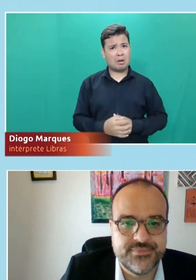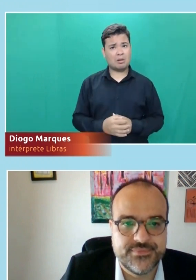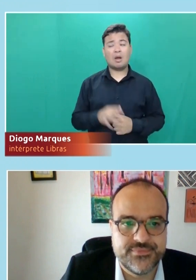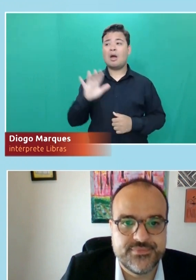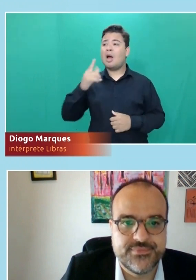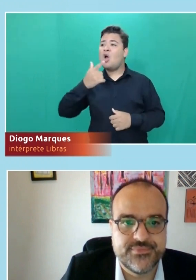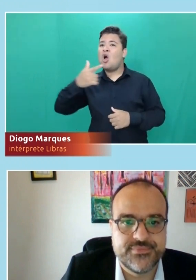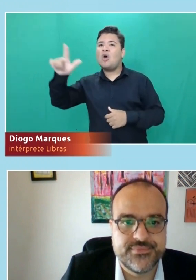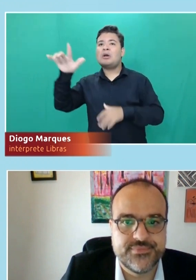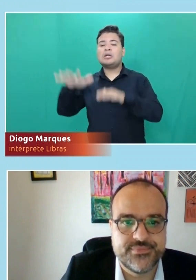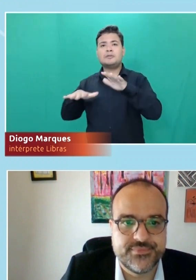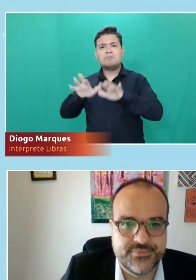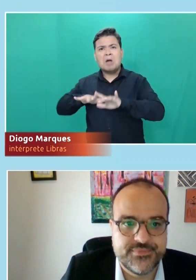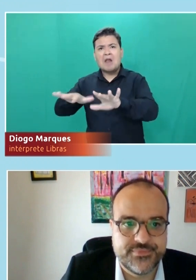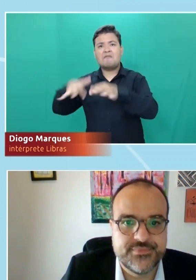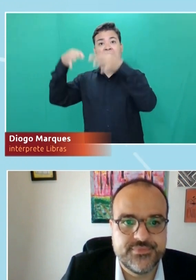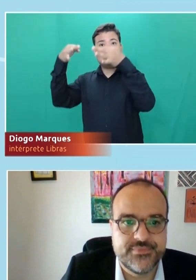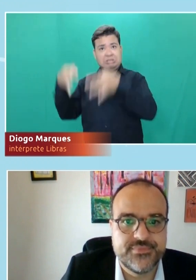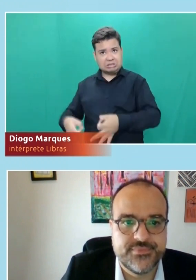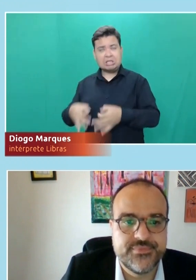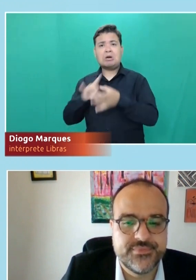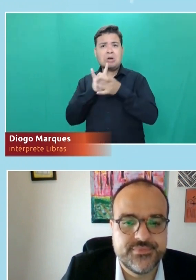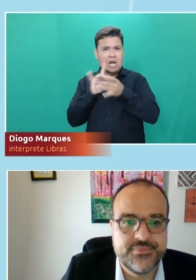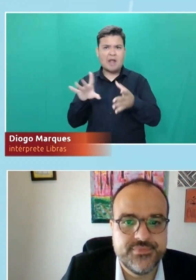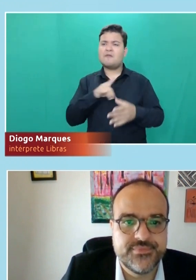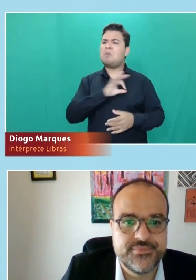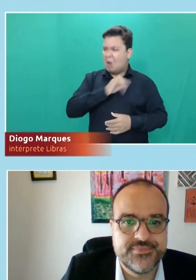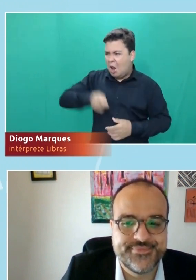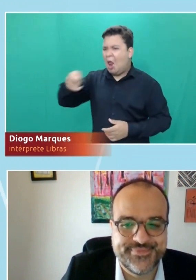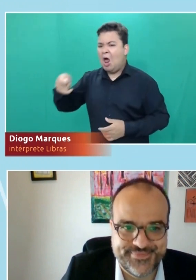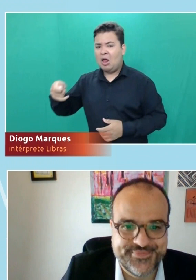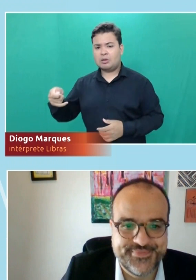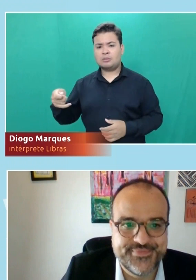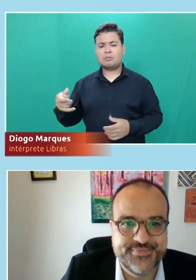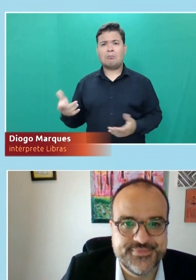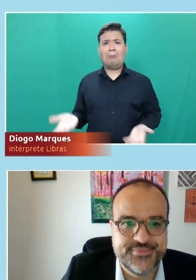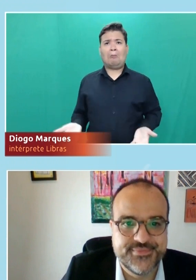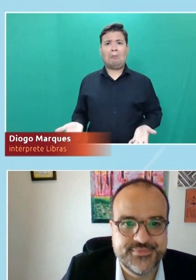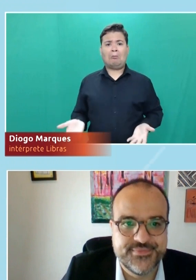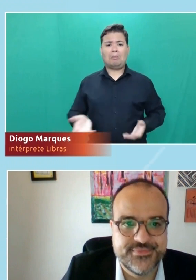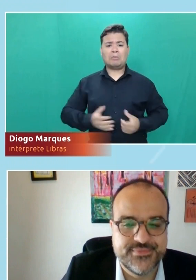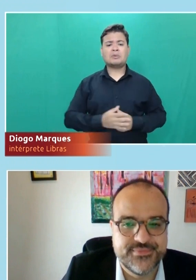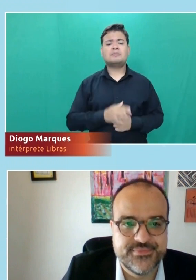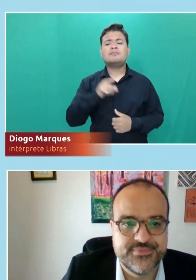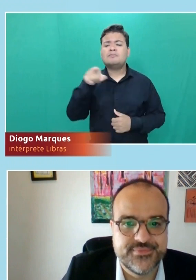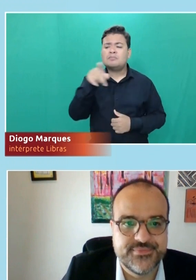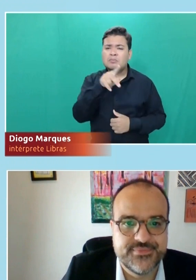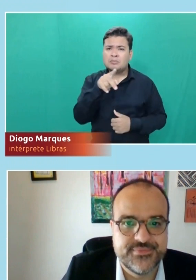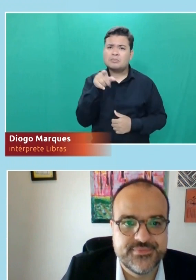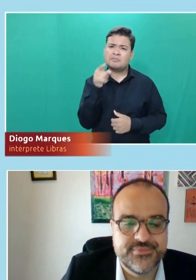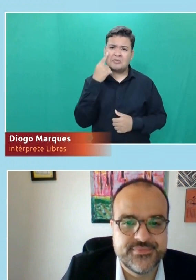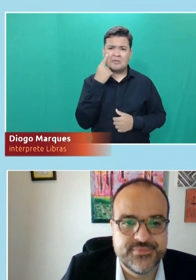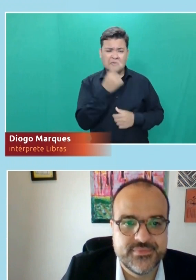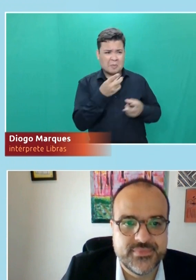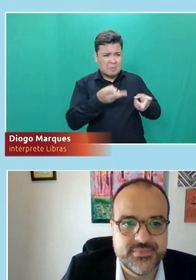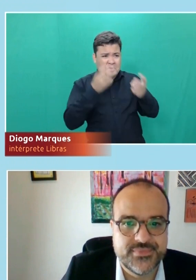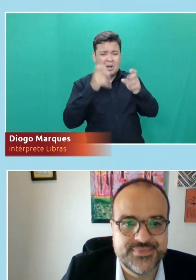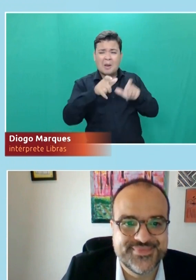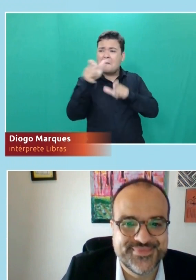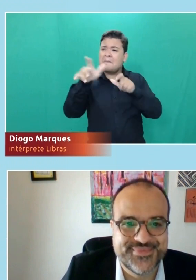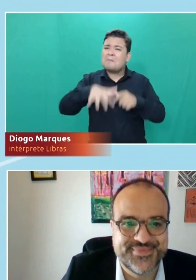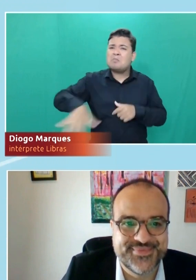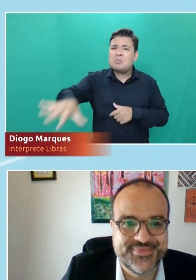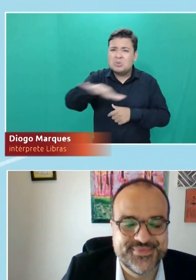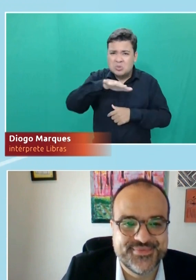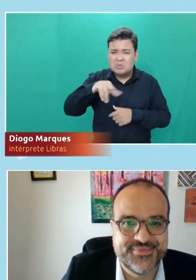essas manifestações que são antidemocráticas também. Qual que é a perspectiva que o senhor vê para a real punição dessas pessoas? Será que